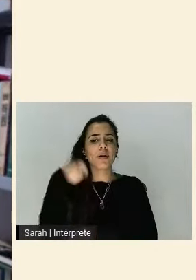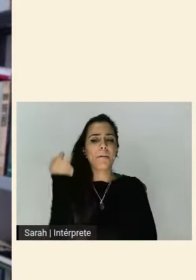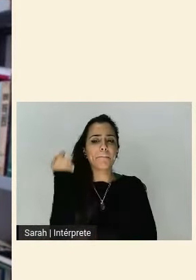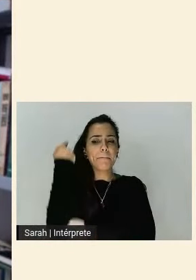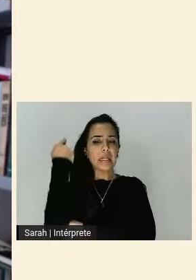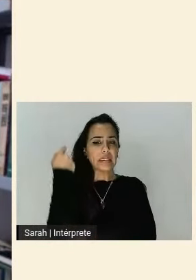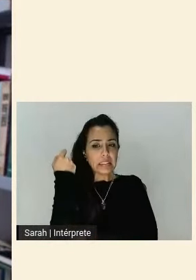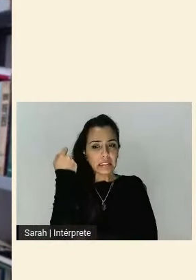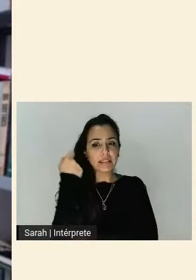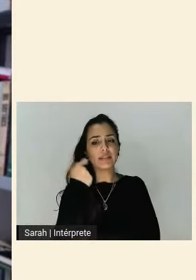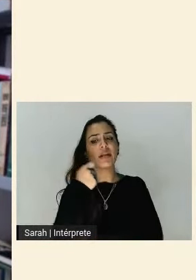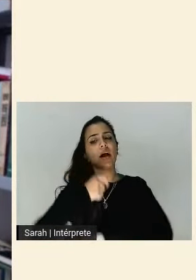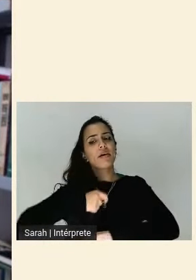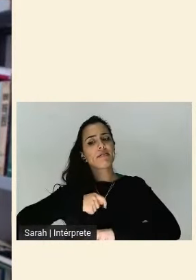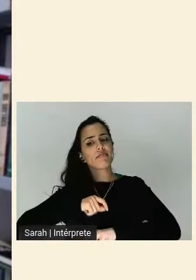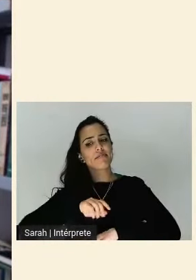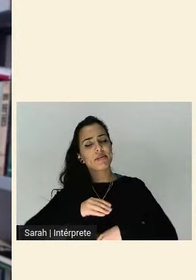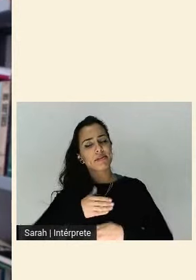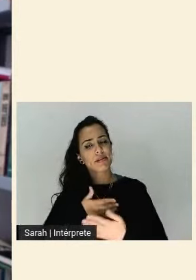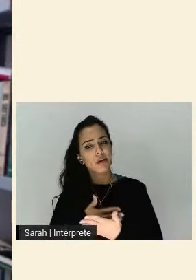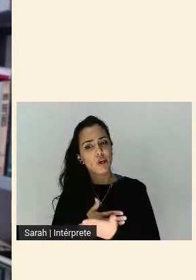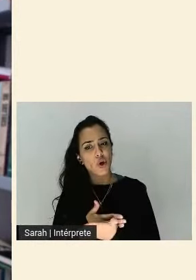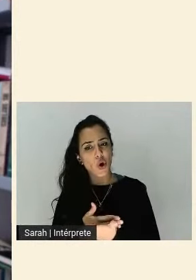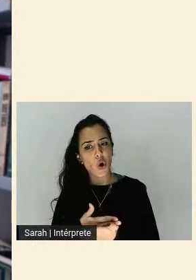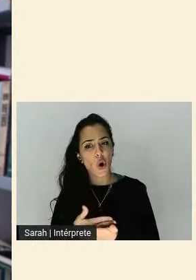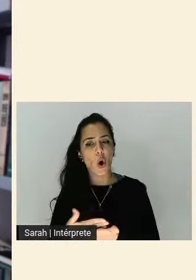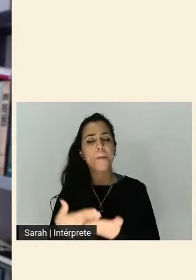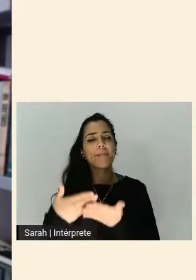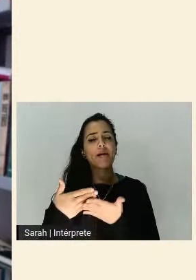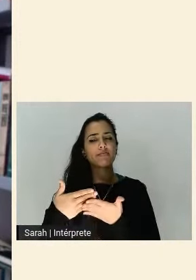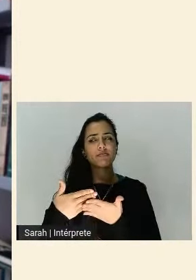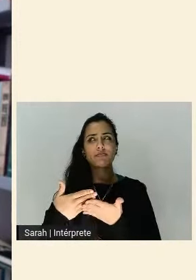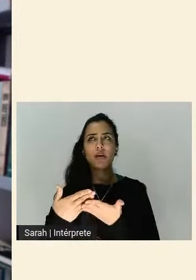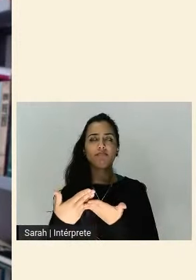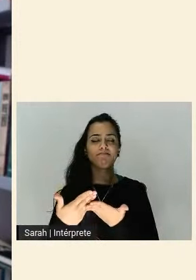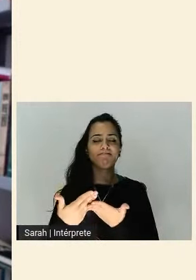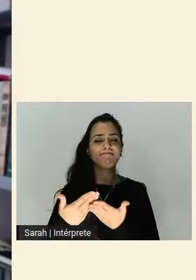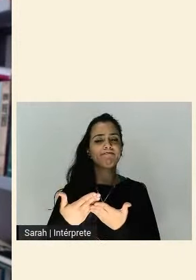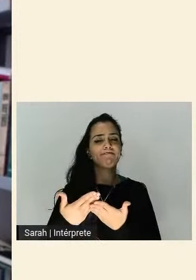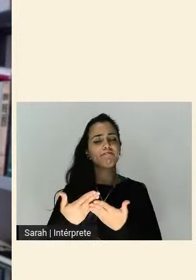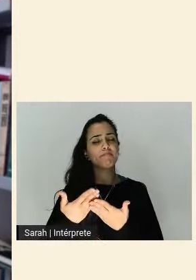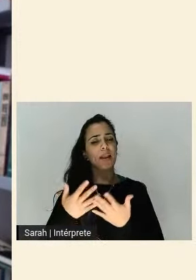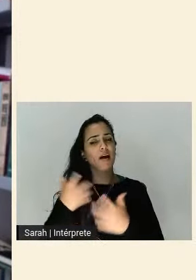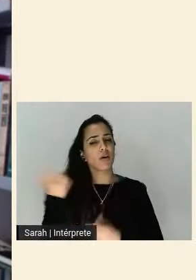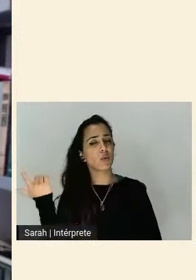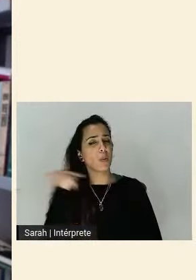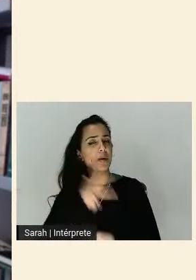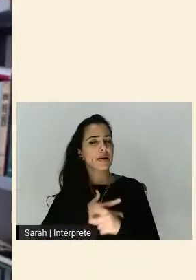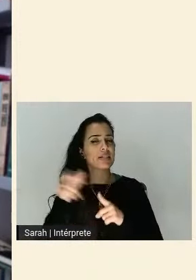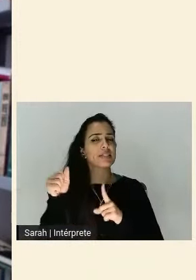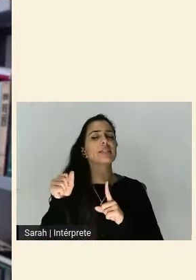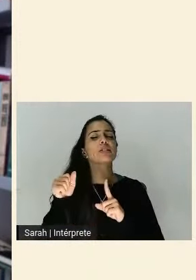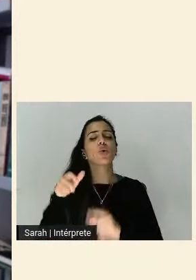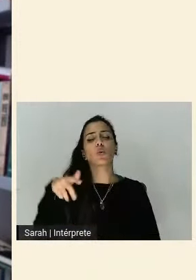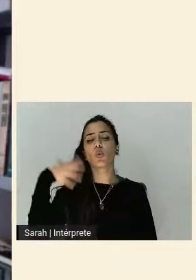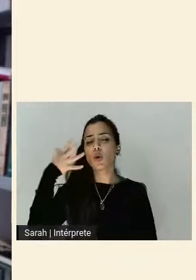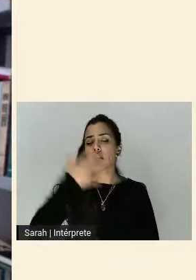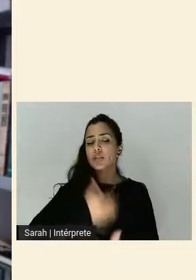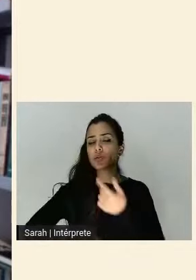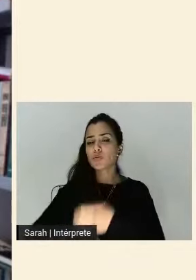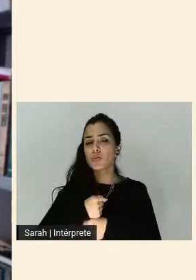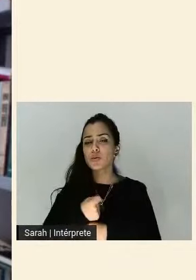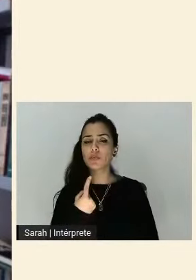né, a ser coroada pela realização do Congresso Regionalista de